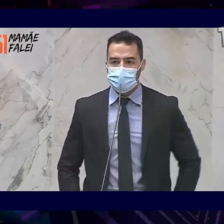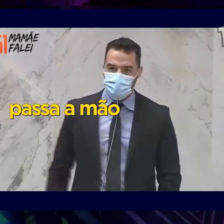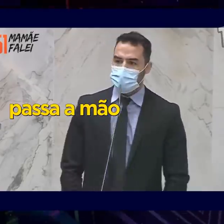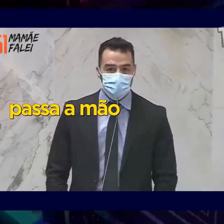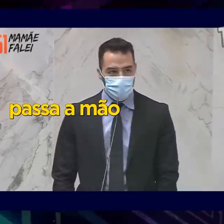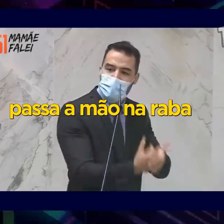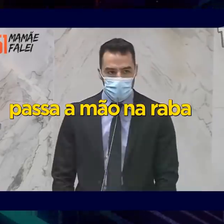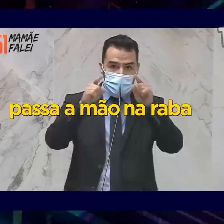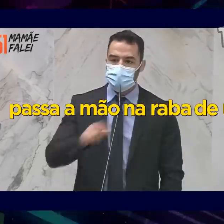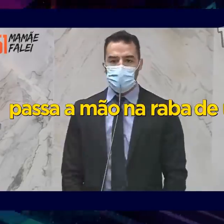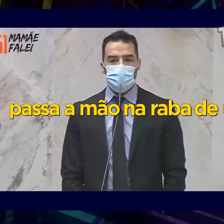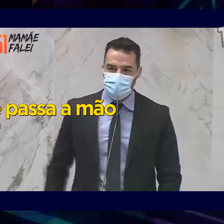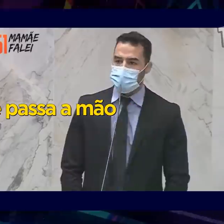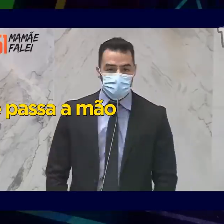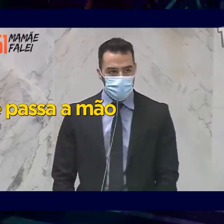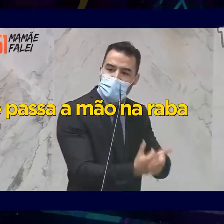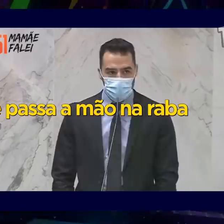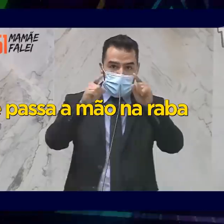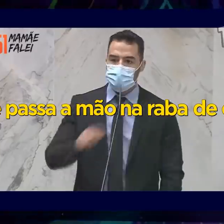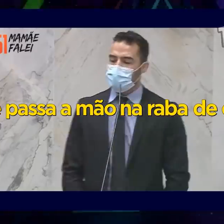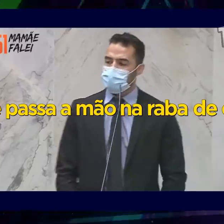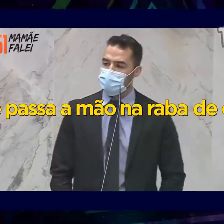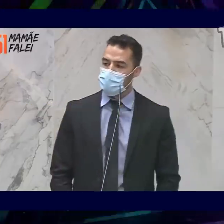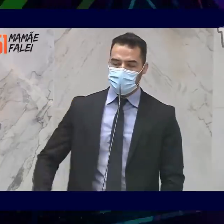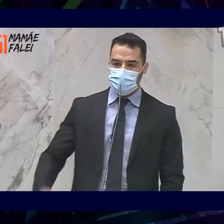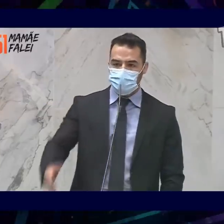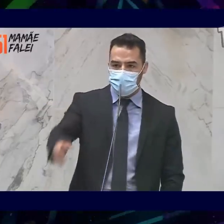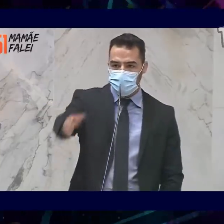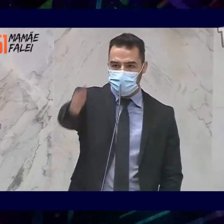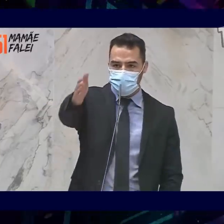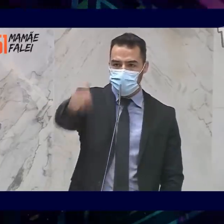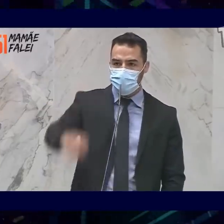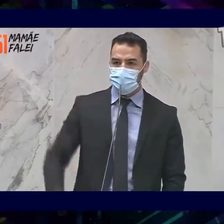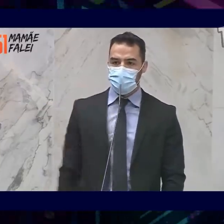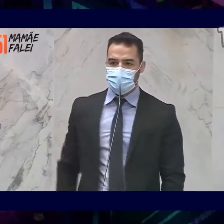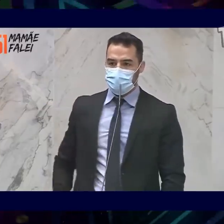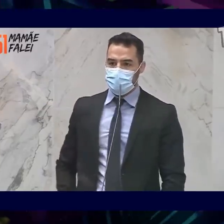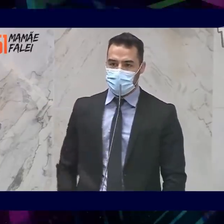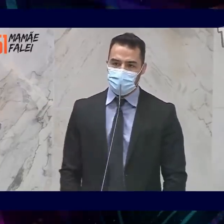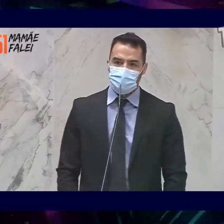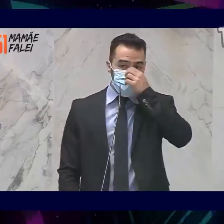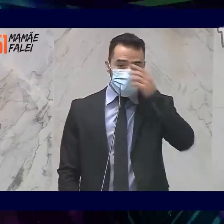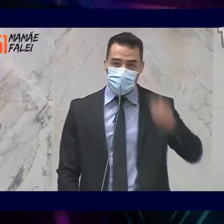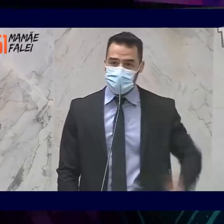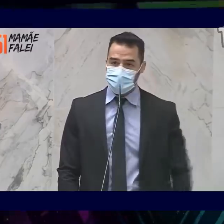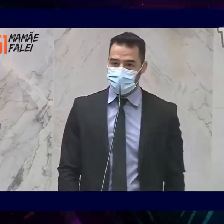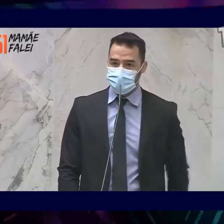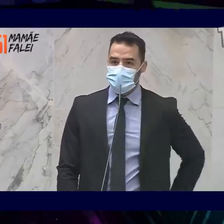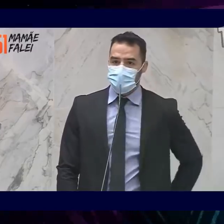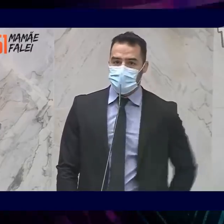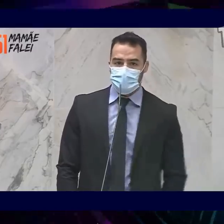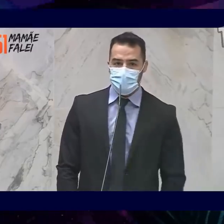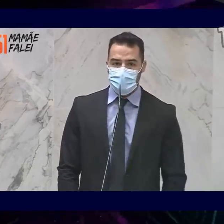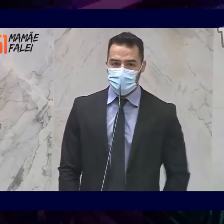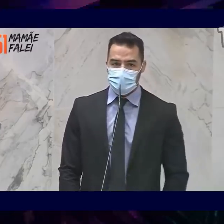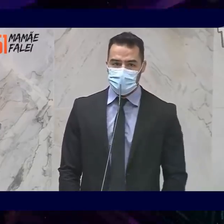liga pra outro, e passa com mão na raba de um, e passa com mão na raba de outro. Tem outro deputado aqui, ó, tô olhando pra ele aqui, o Major Meca. Não concordamos em tudo,